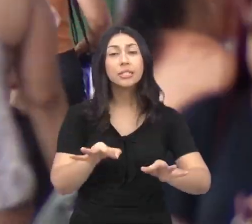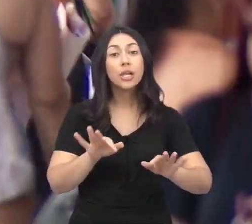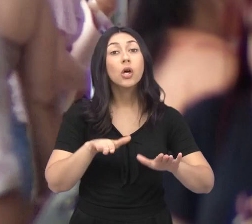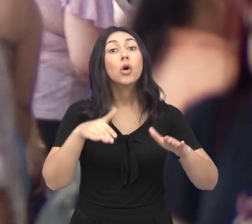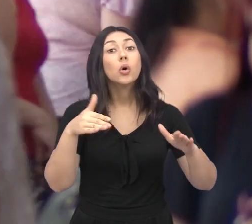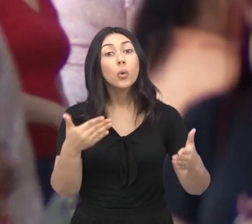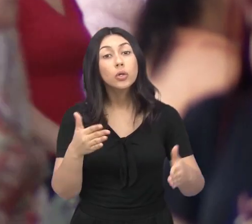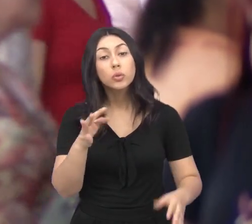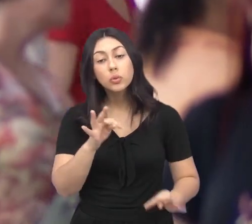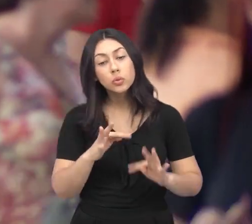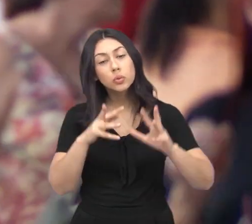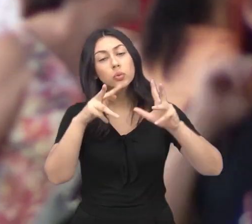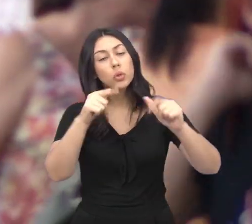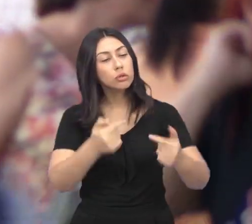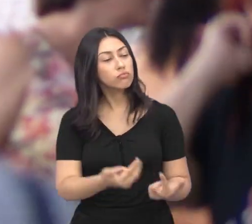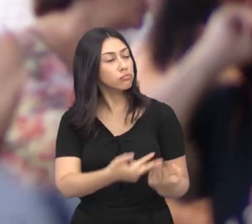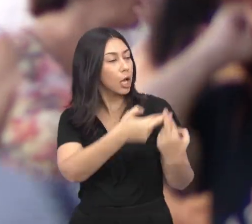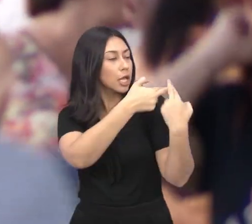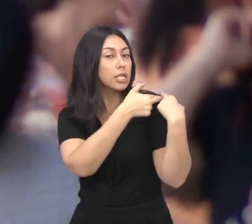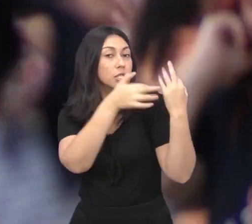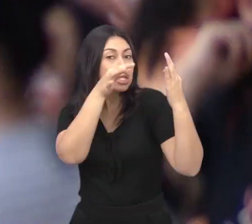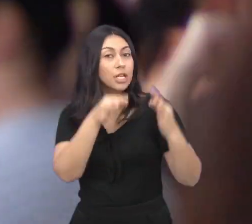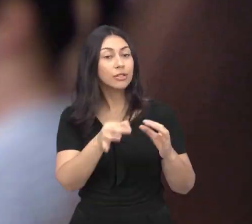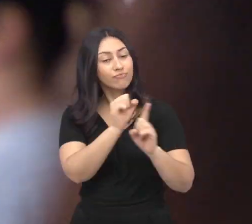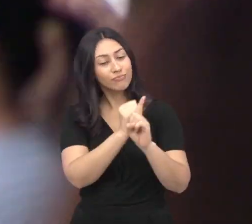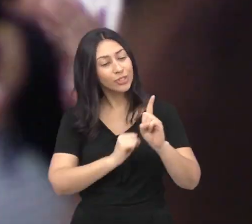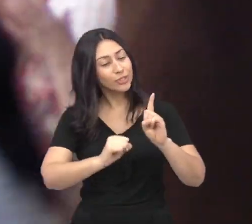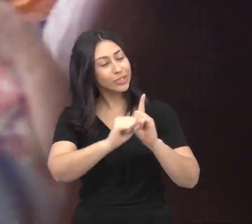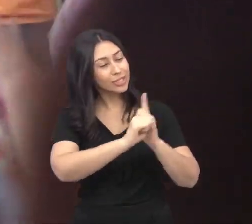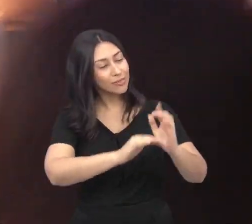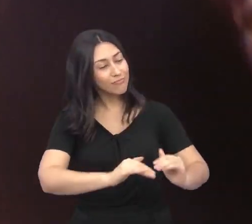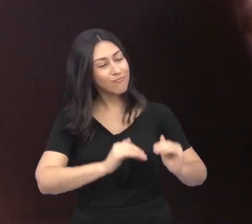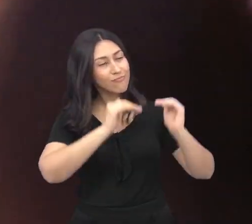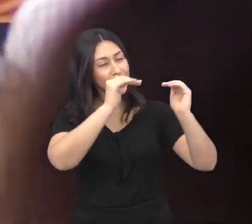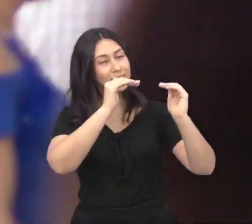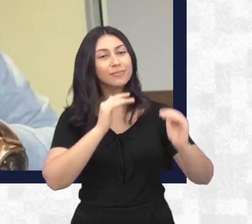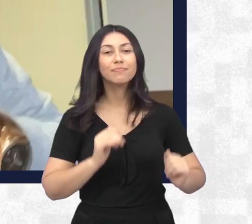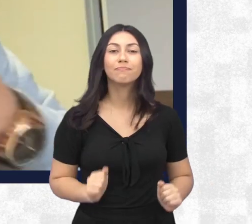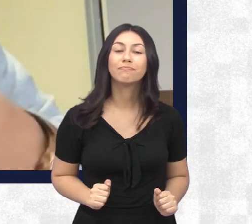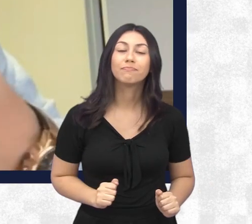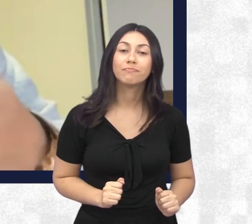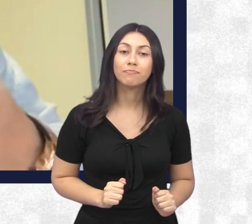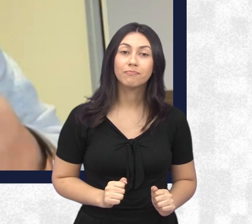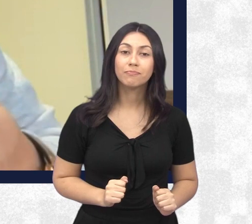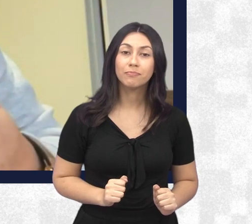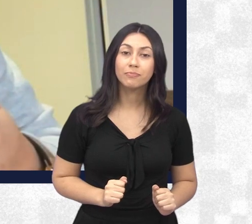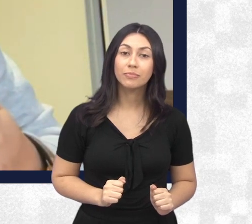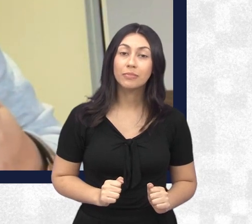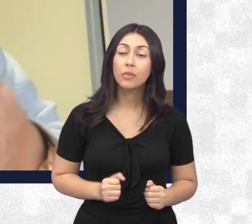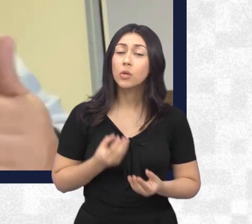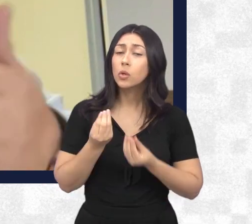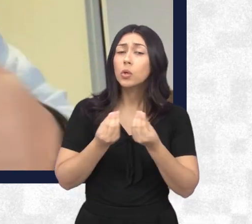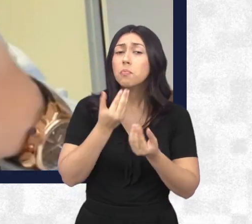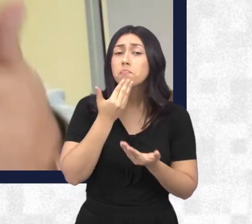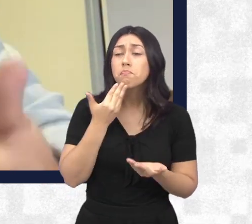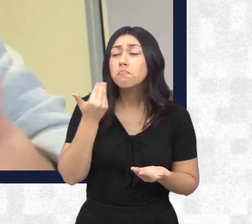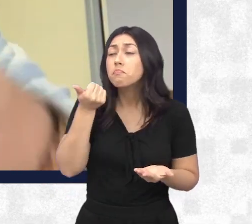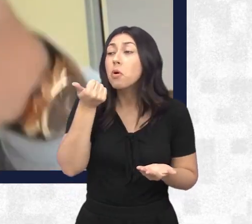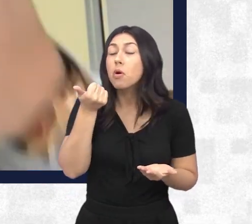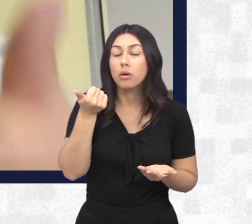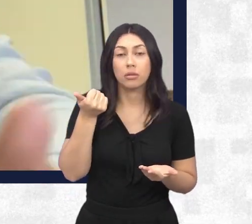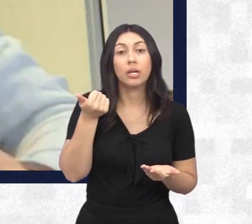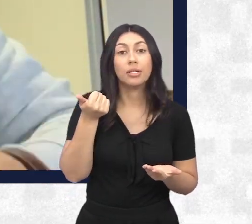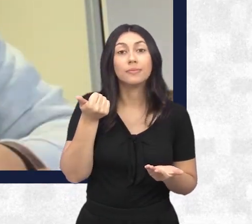Afinal, quando todos fazem a sua parte, a sociedade ganha com honestidade. Muito dessa melhoria